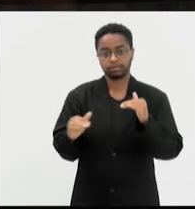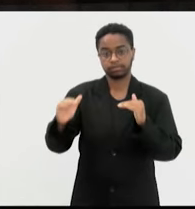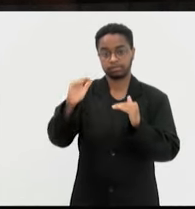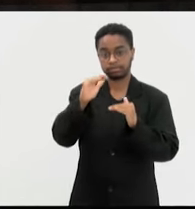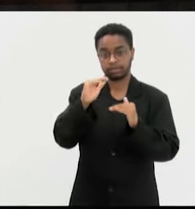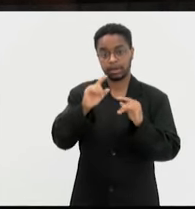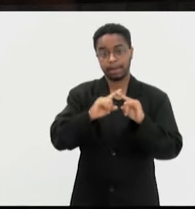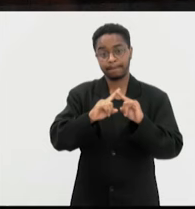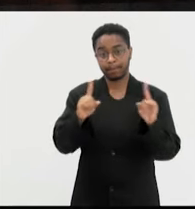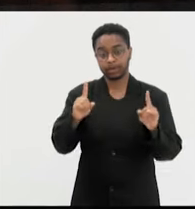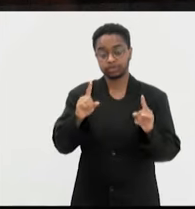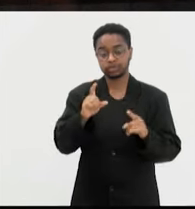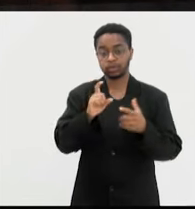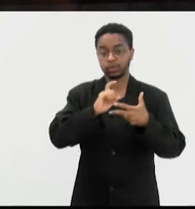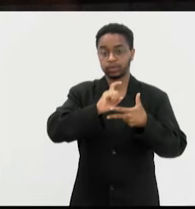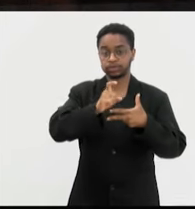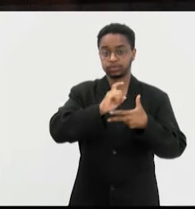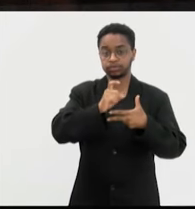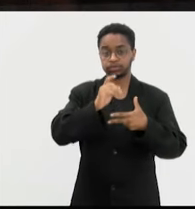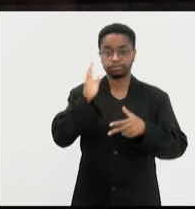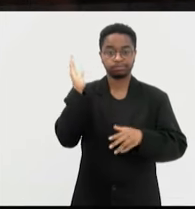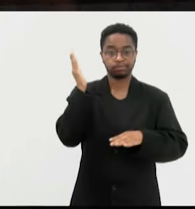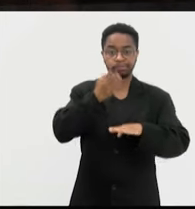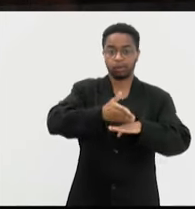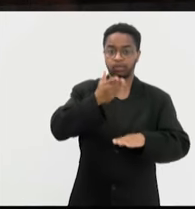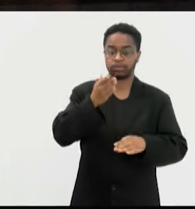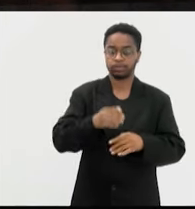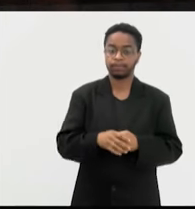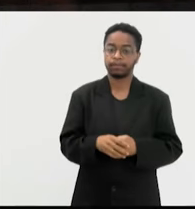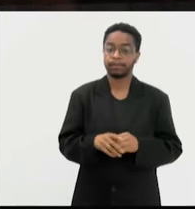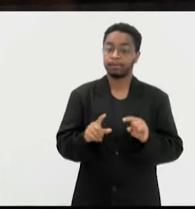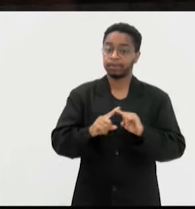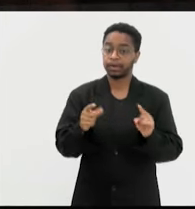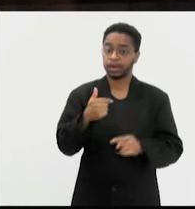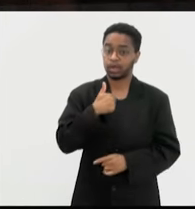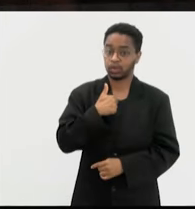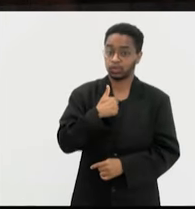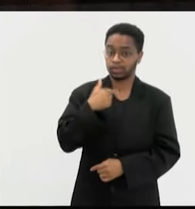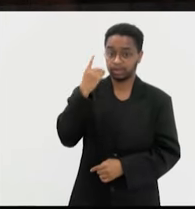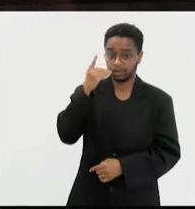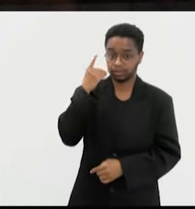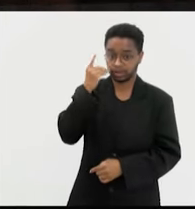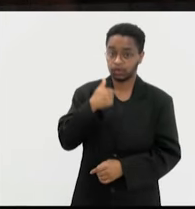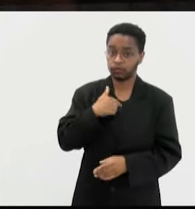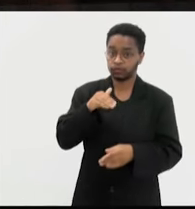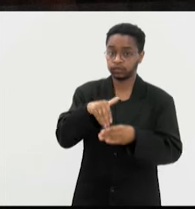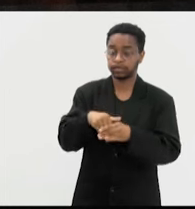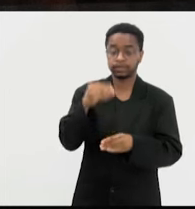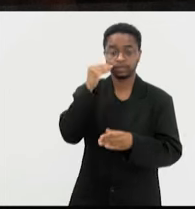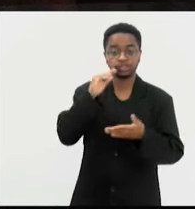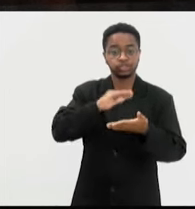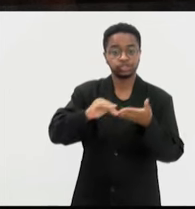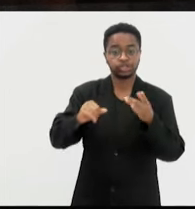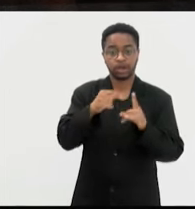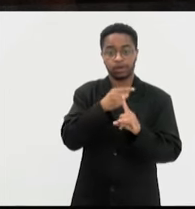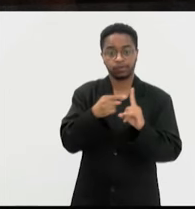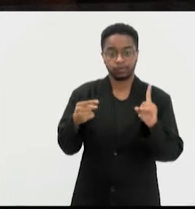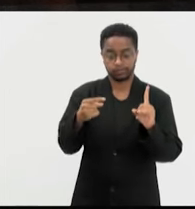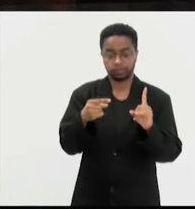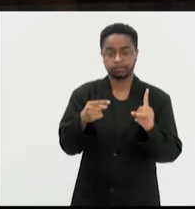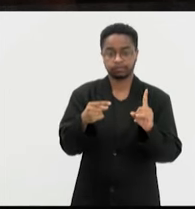entendimento do executivo e derrubou mas eu como parlamentar dei pela derrubada do veto só que o plenário É